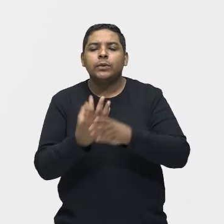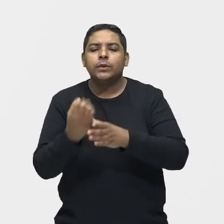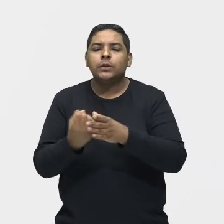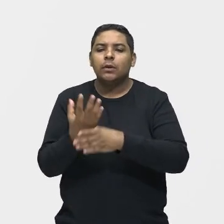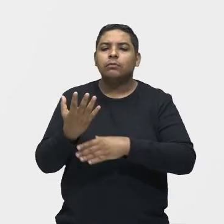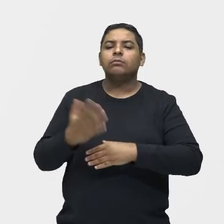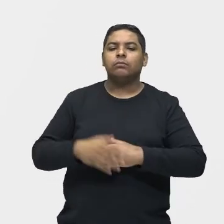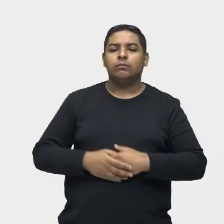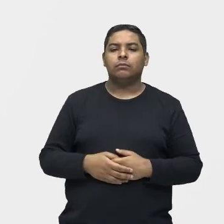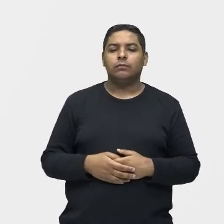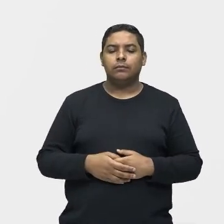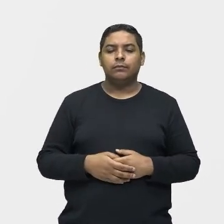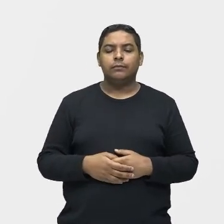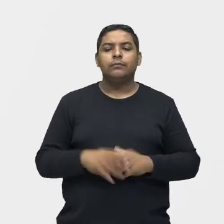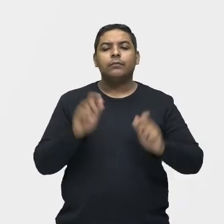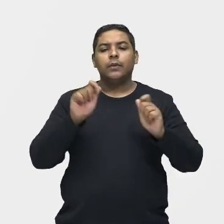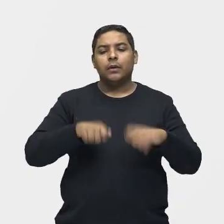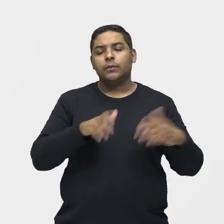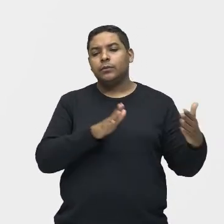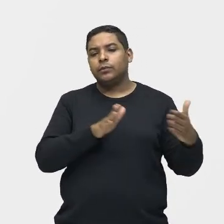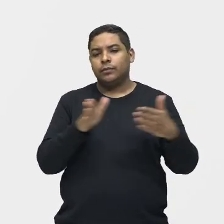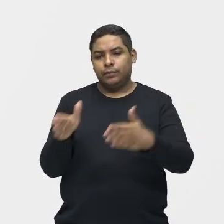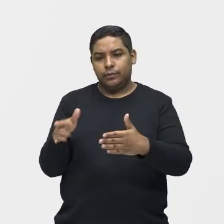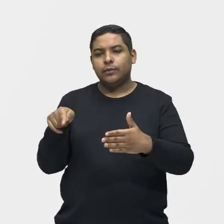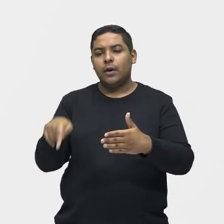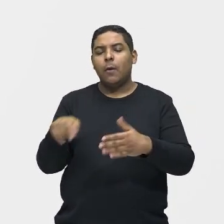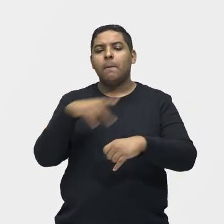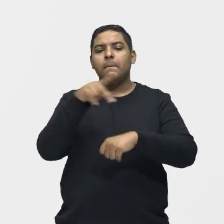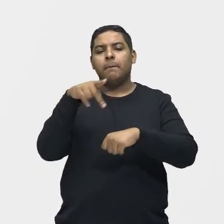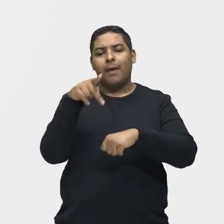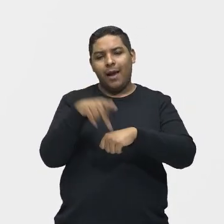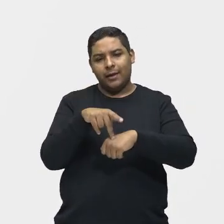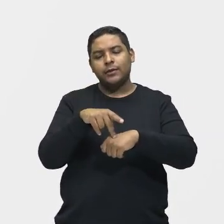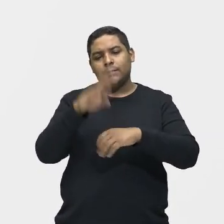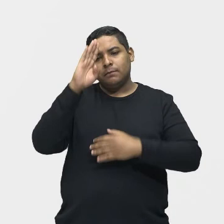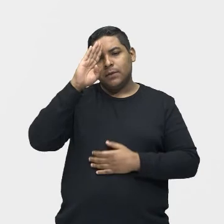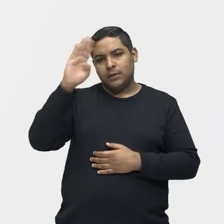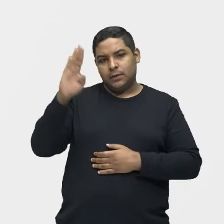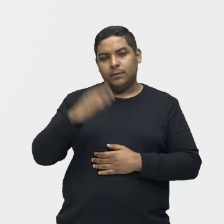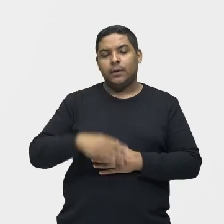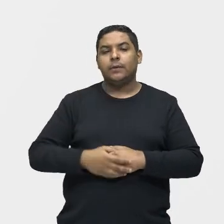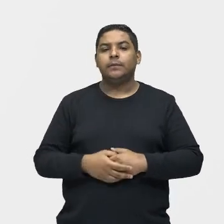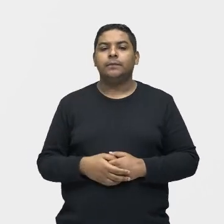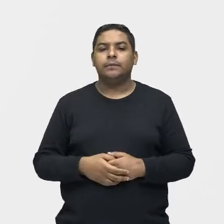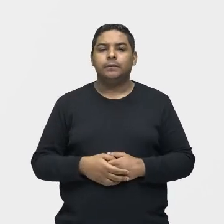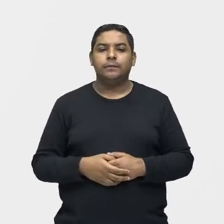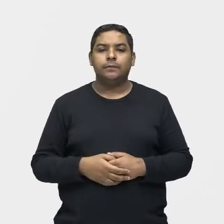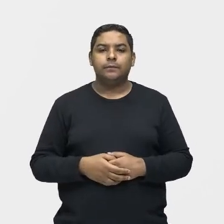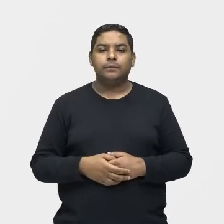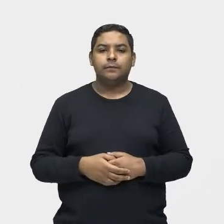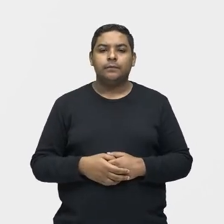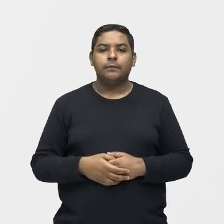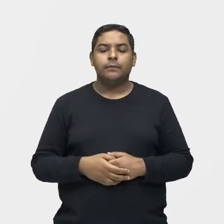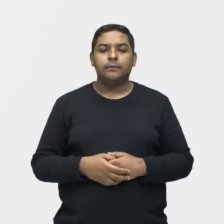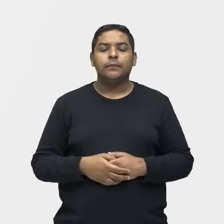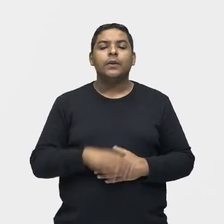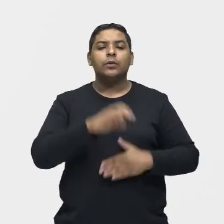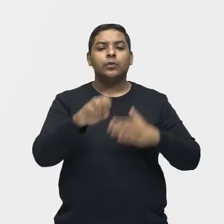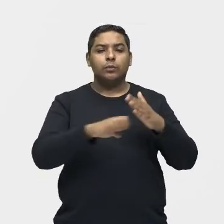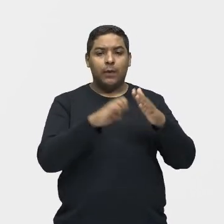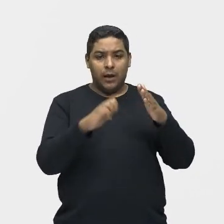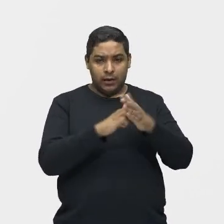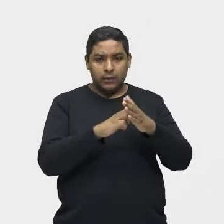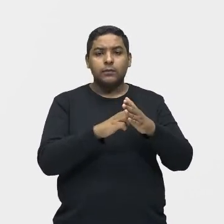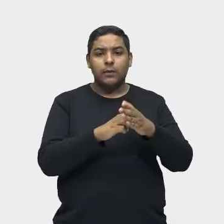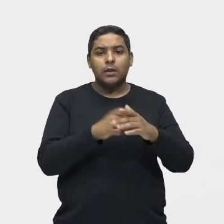para onde? Para o seu país de origem. Então, as multinacionais dos Estados Unidos, eles aumentam